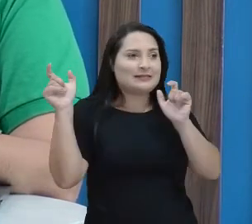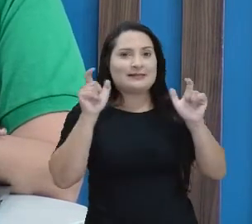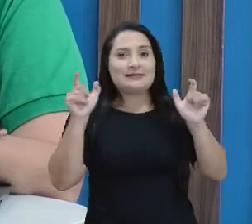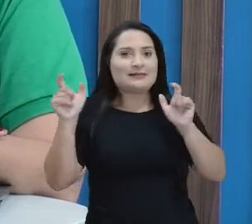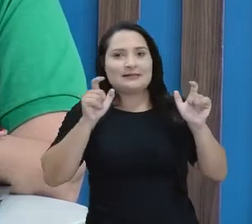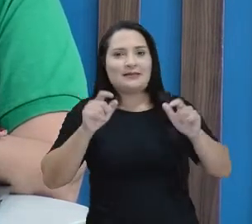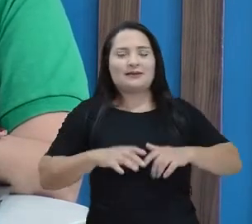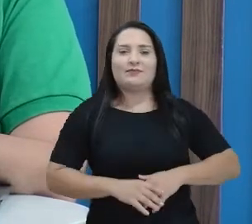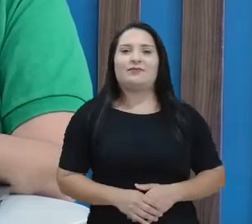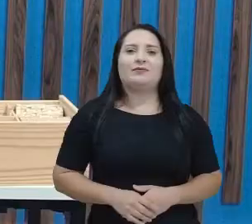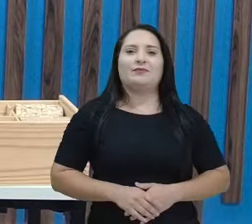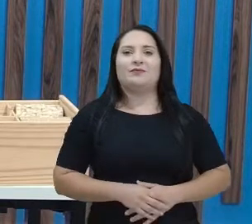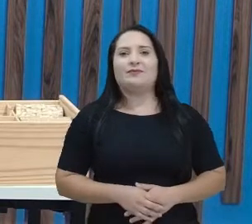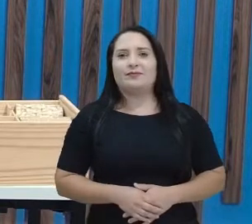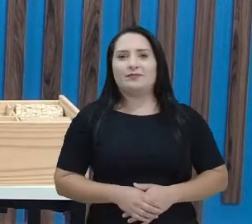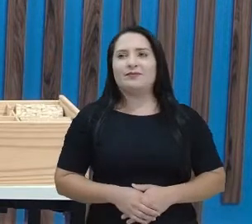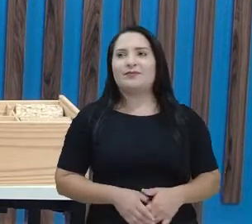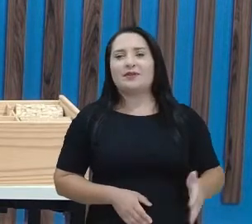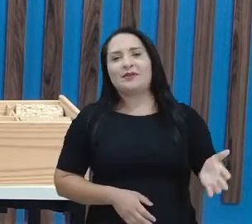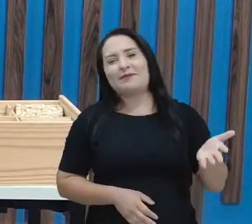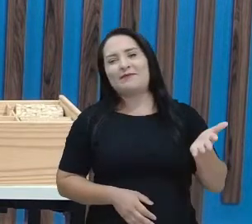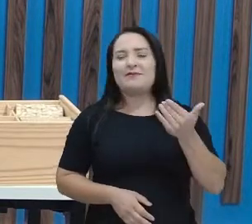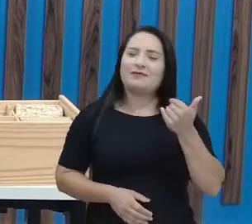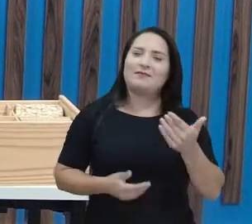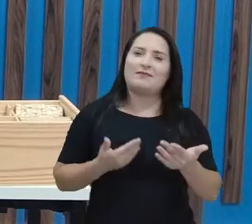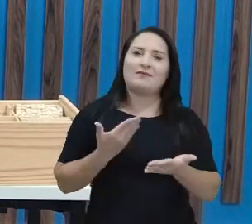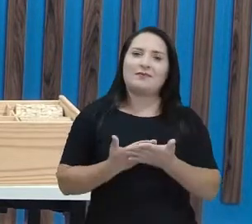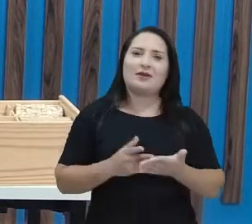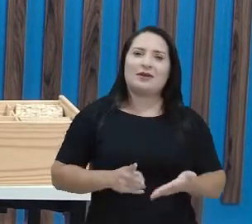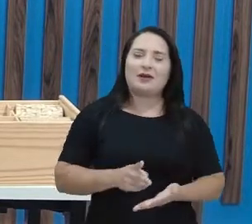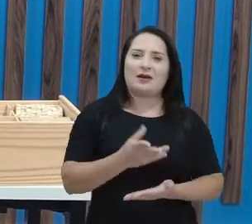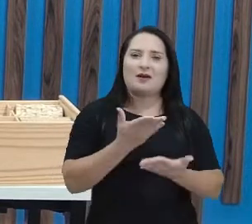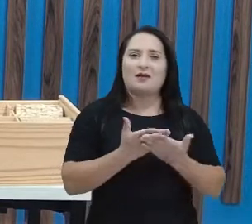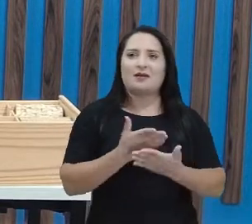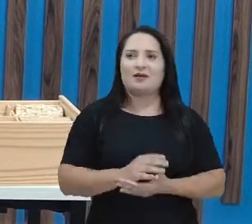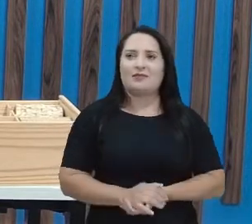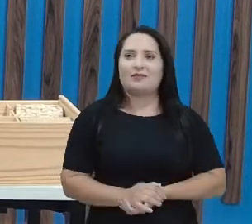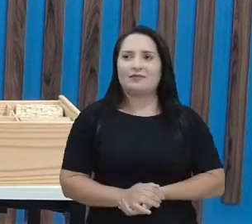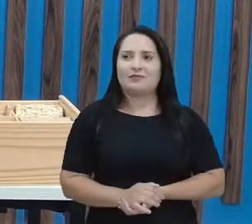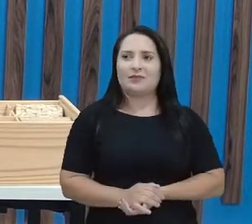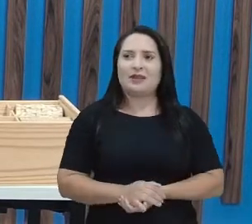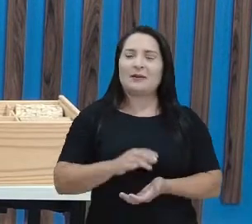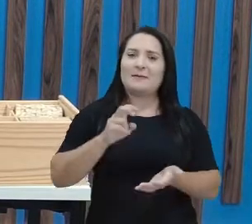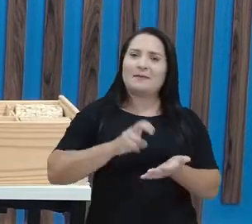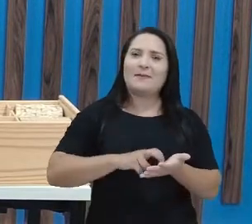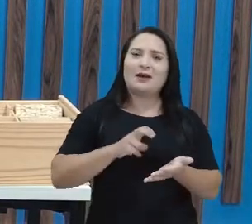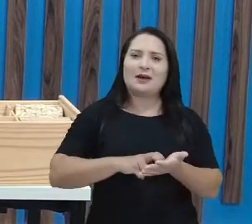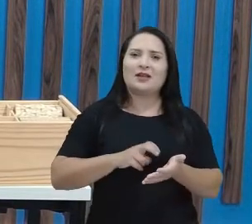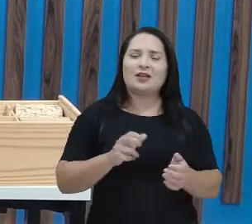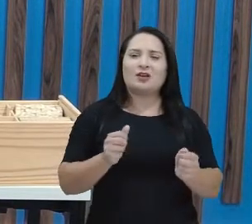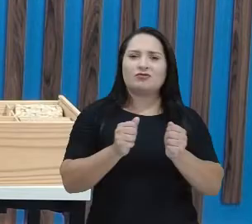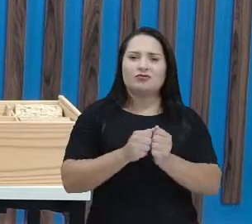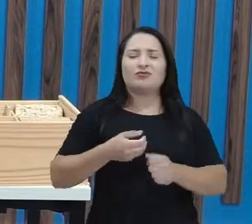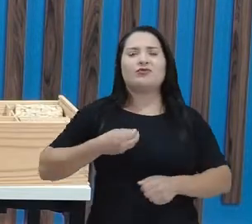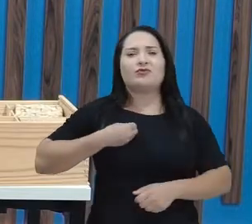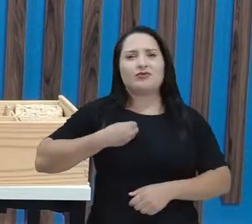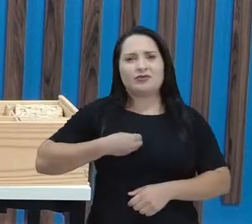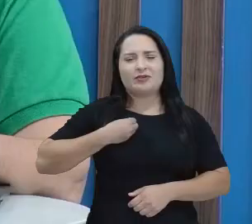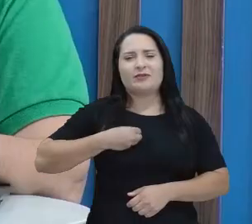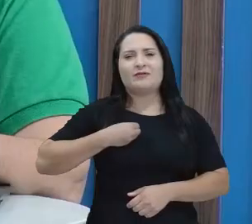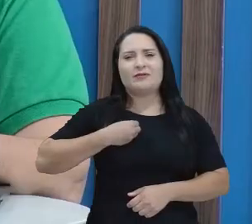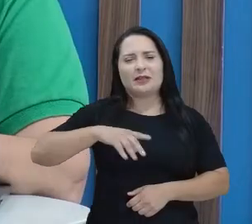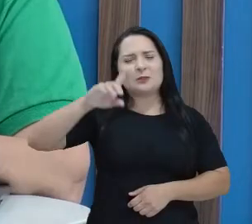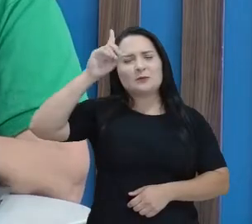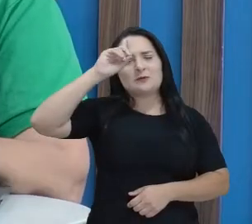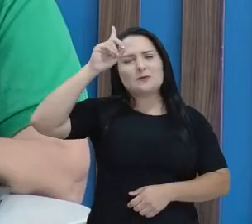né? Vamos embora. Simbora para a aula. Professora Iris, toda manhã a gente está aqui junto ao vivo, não é isso? É, todas